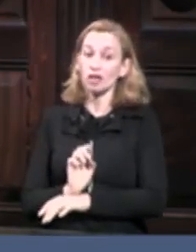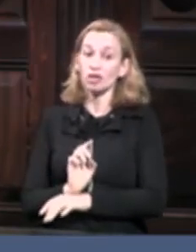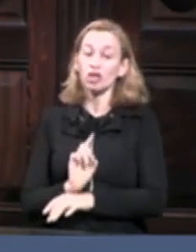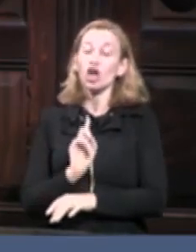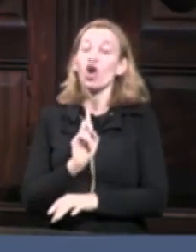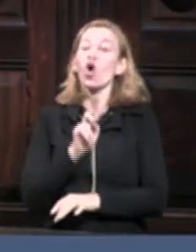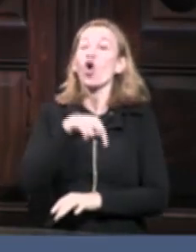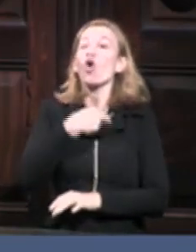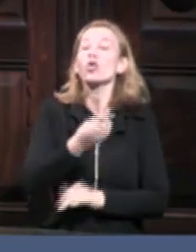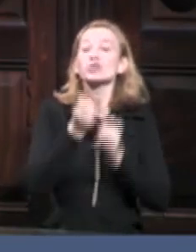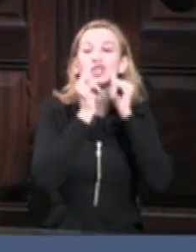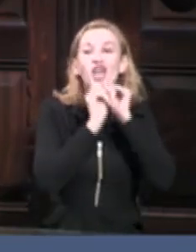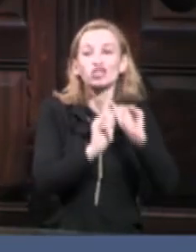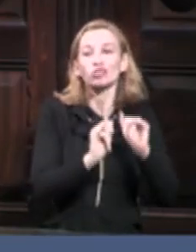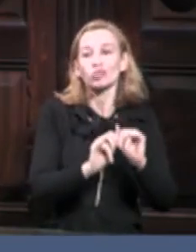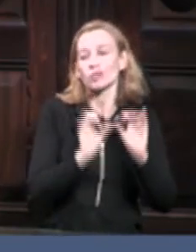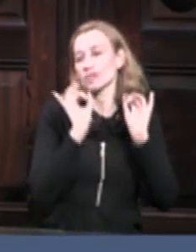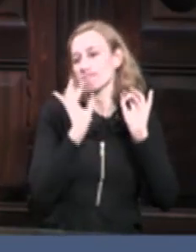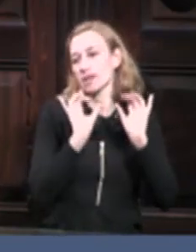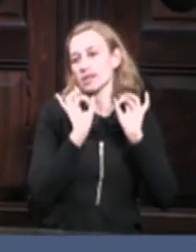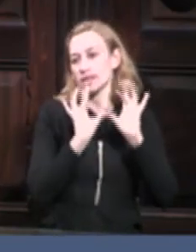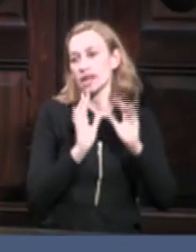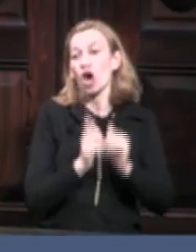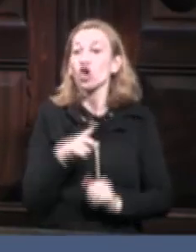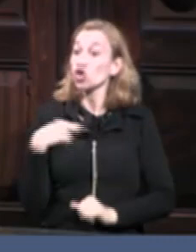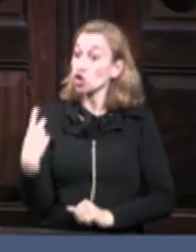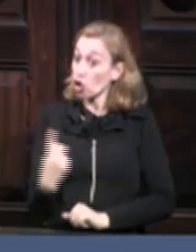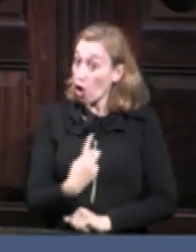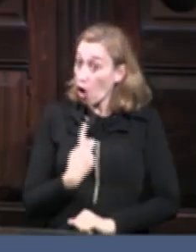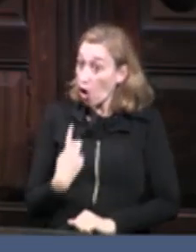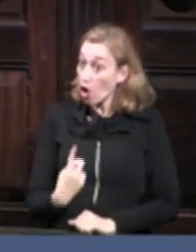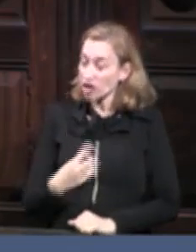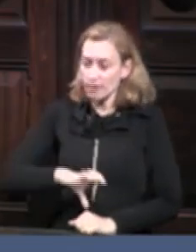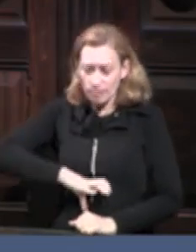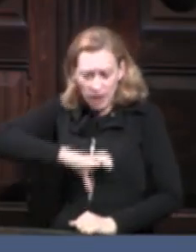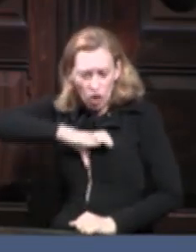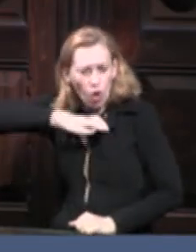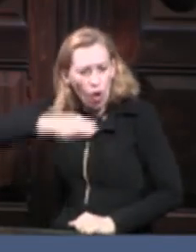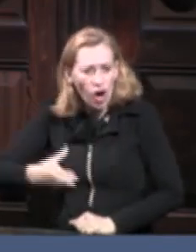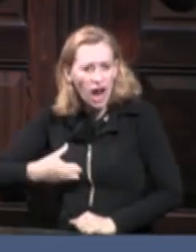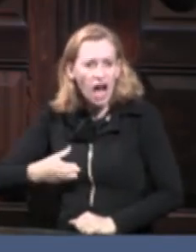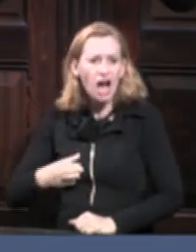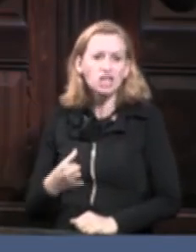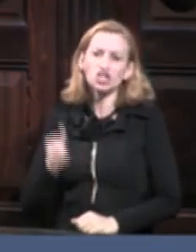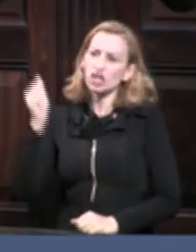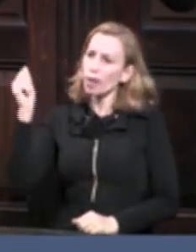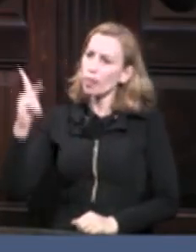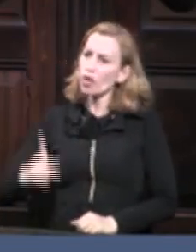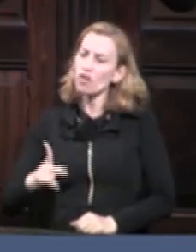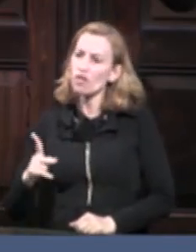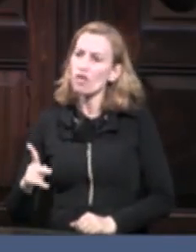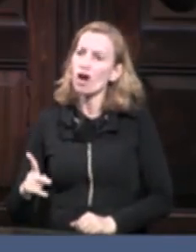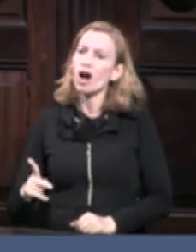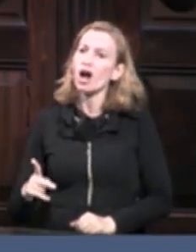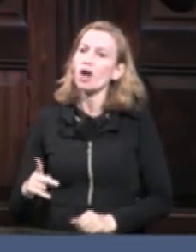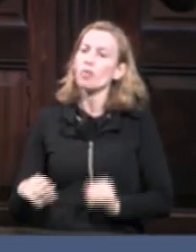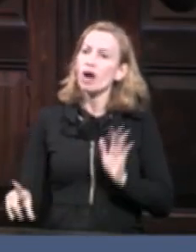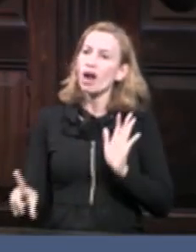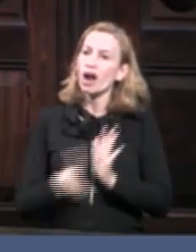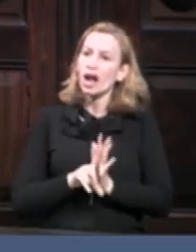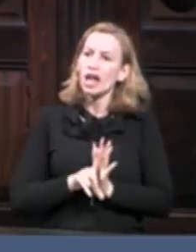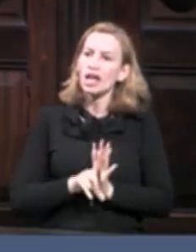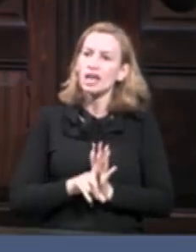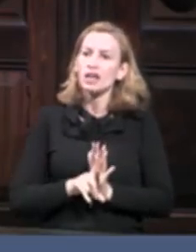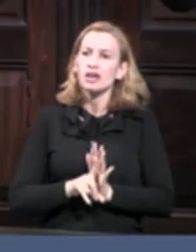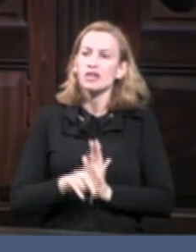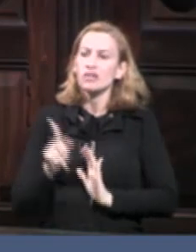propaganda. Nós, nessa casa, tivemos a coragem de aprovar uma legislação que limitou os gastos